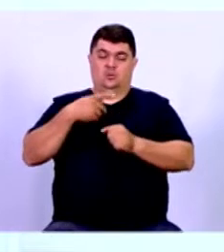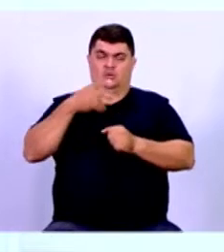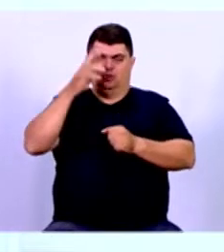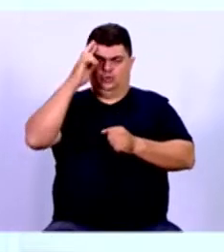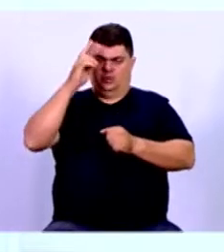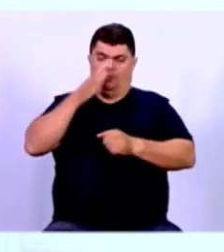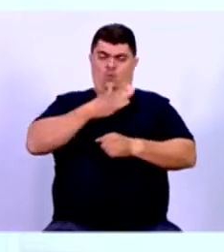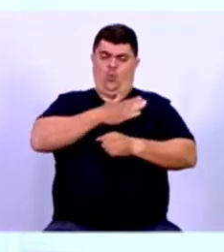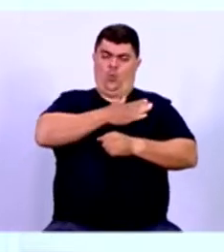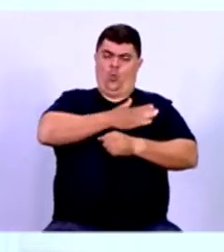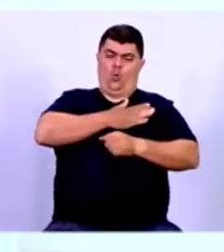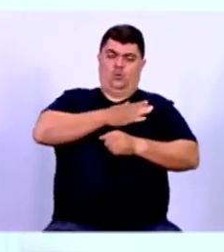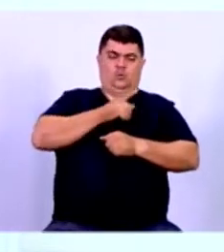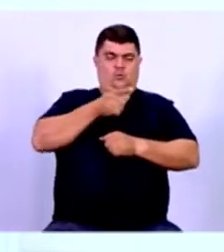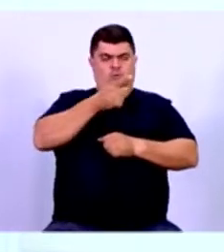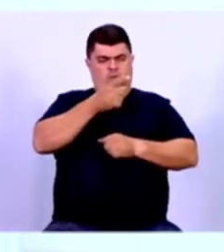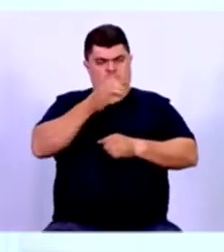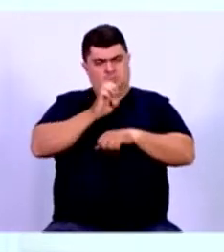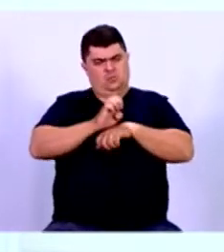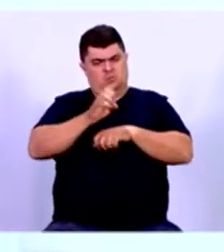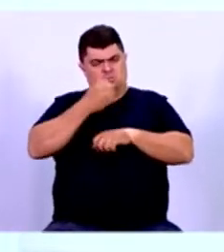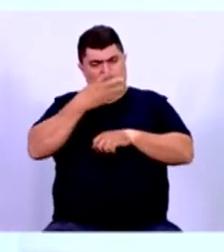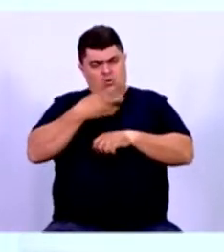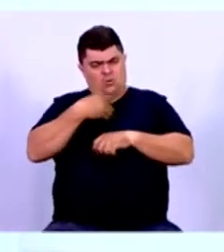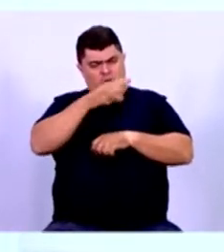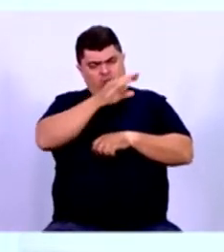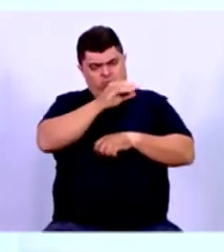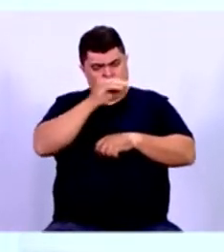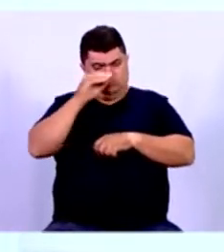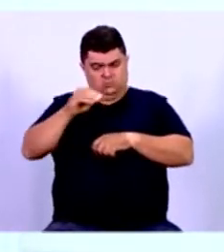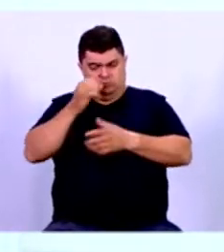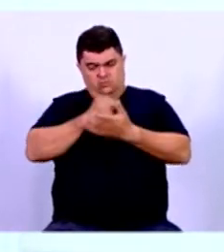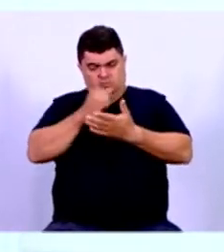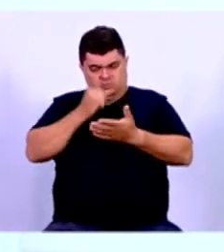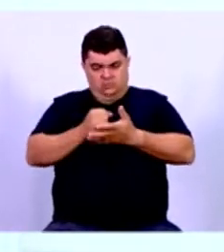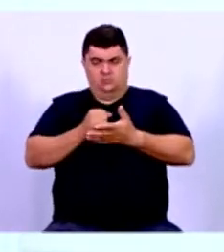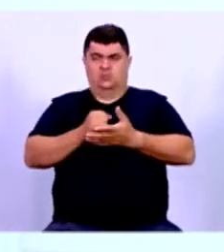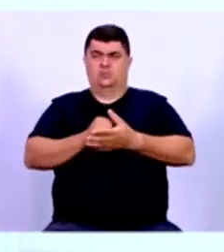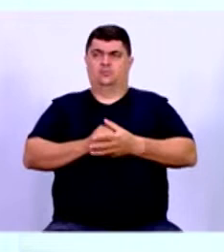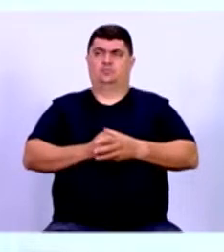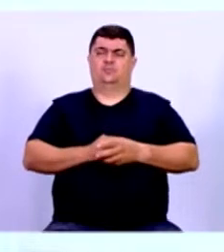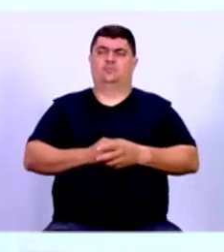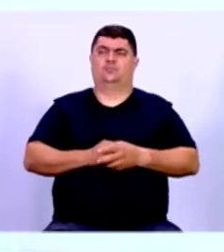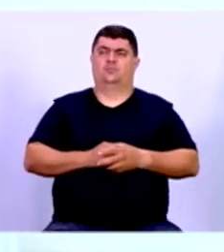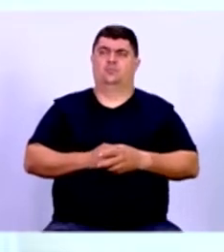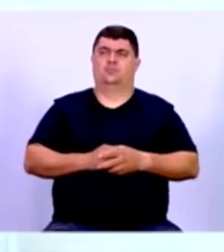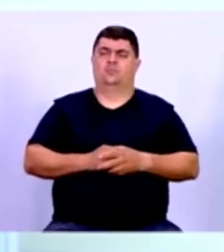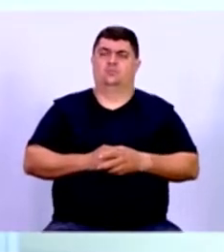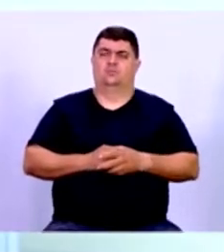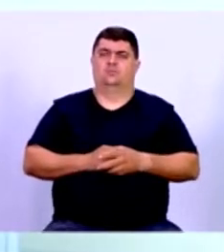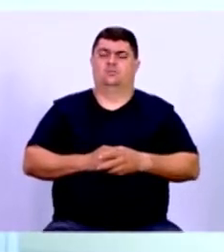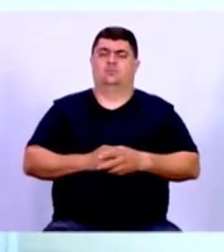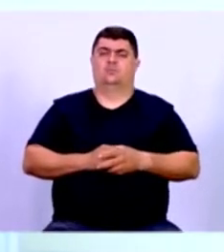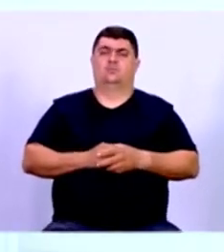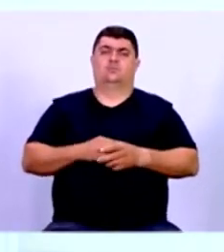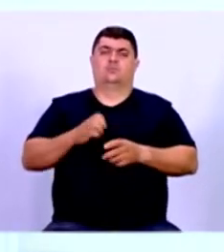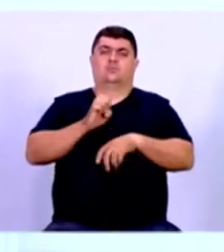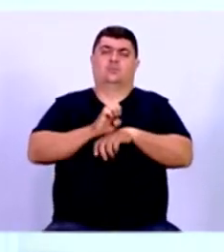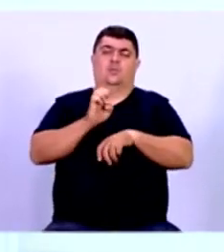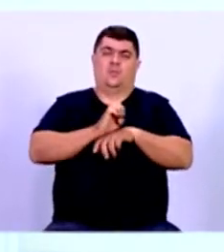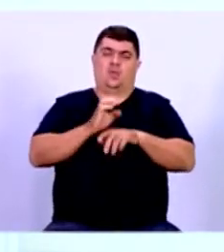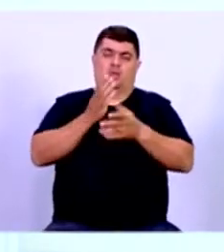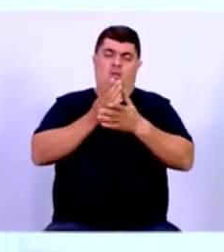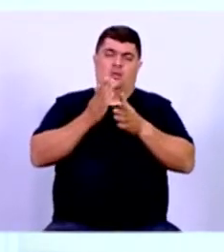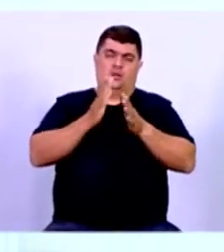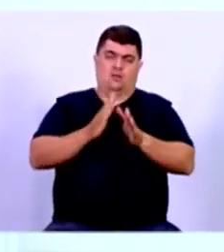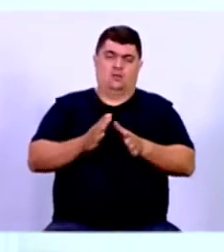de ser contratado já ao final do estágio. Às vezes até antes do estágio. Aí você termina o estágio como requisito